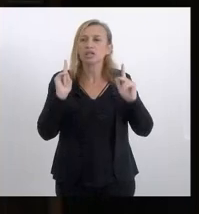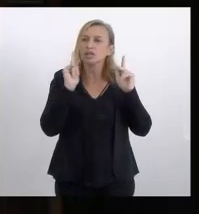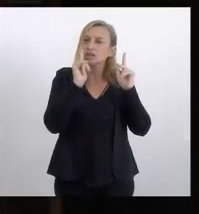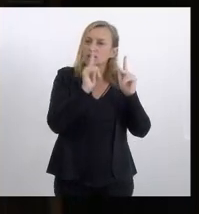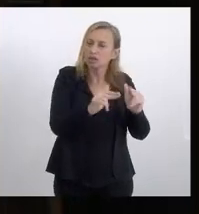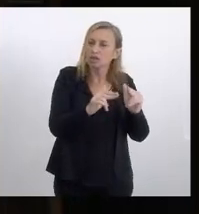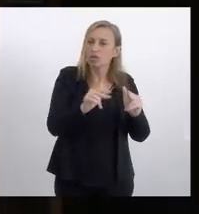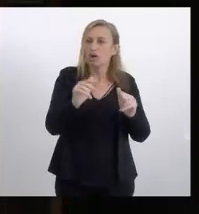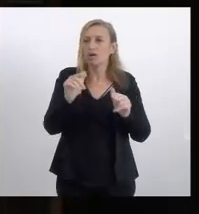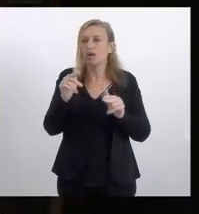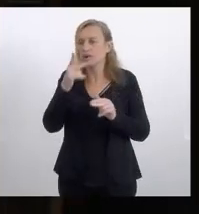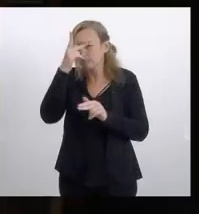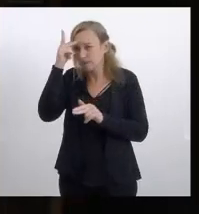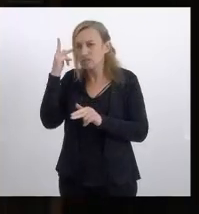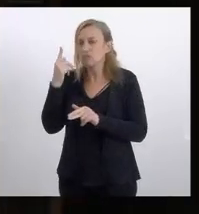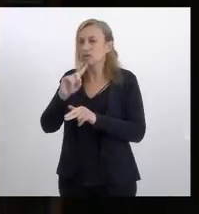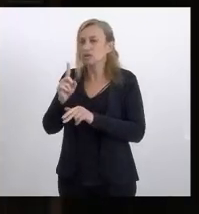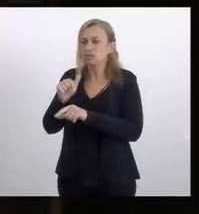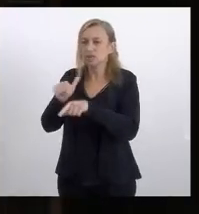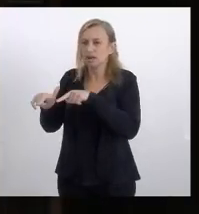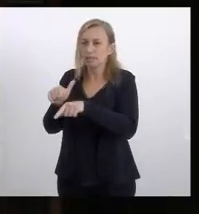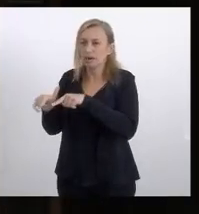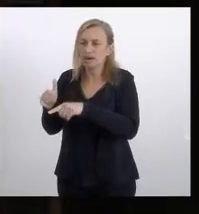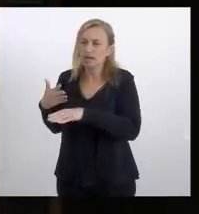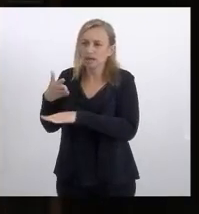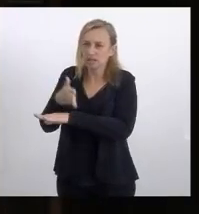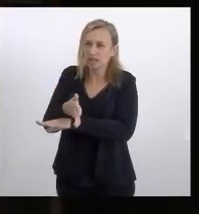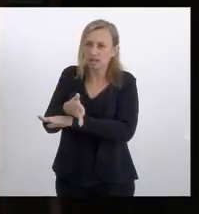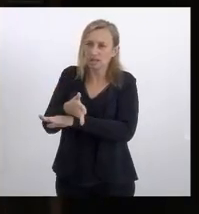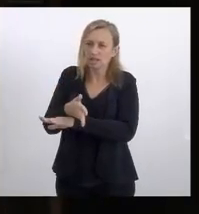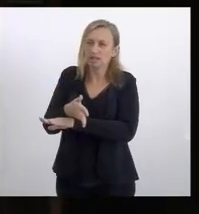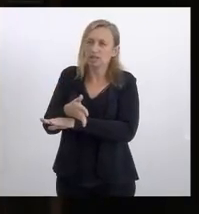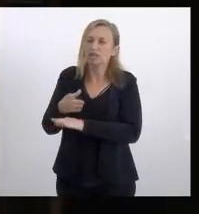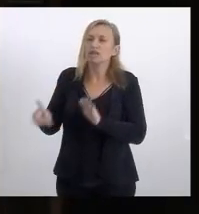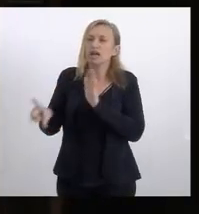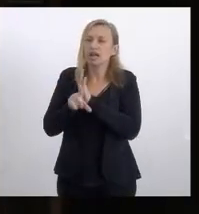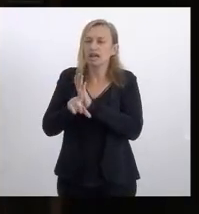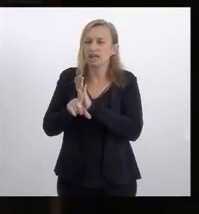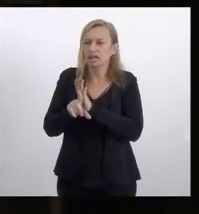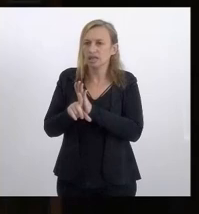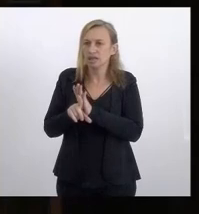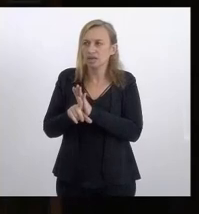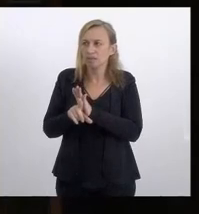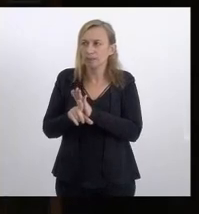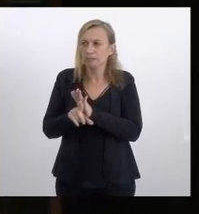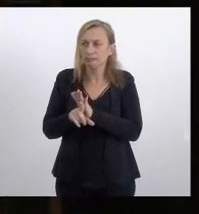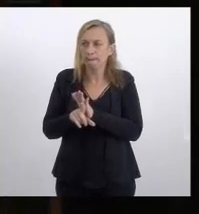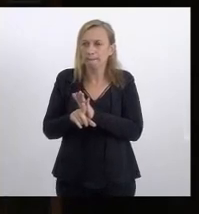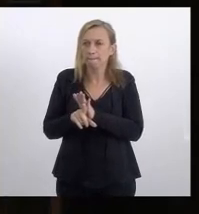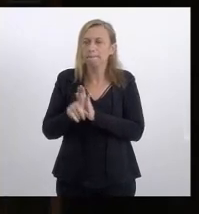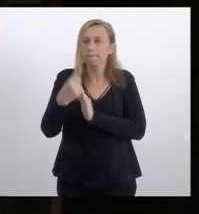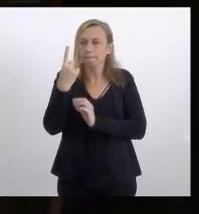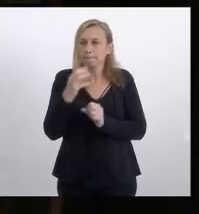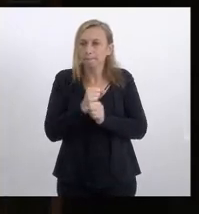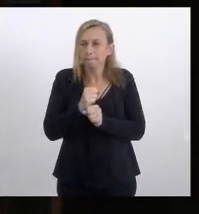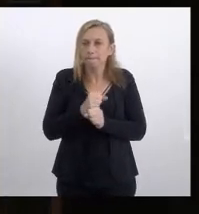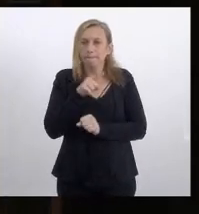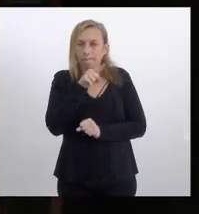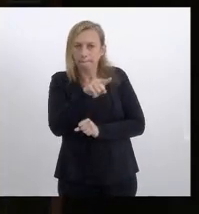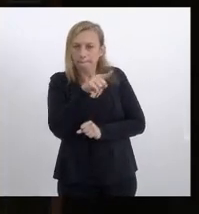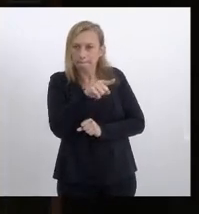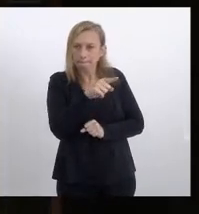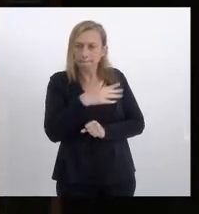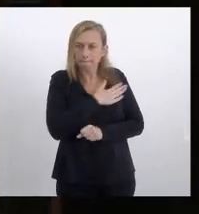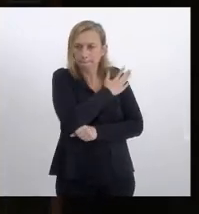mesma forma que o Inativo a partir da entrada em vigor da Vigor não dá dos efeitos da Lei teria um ano este